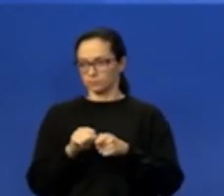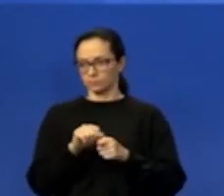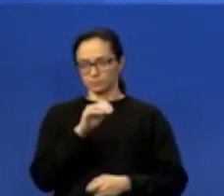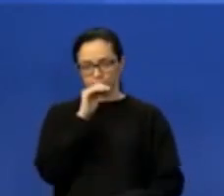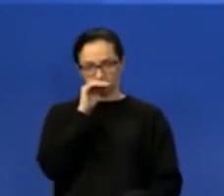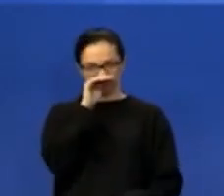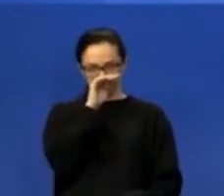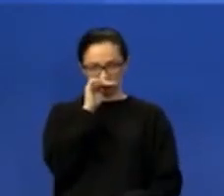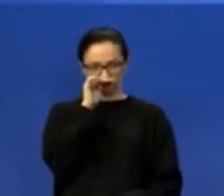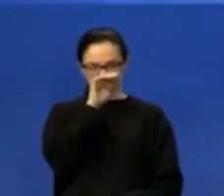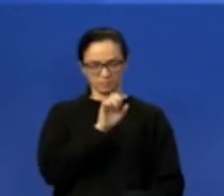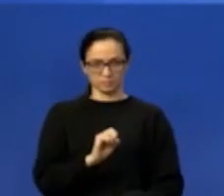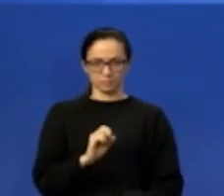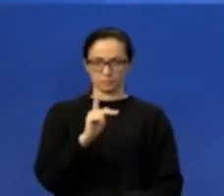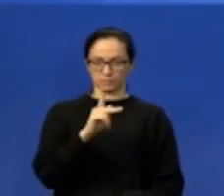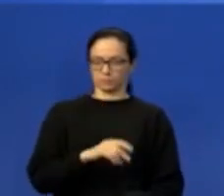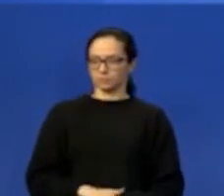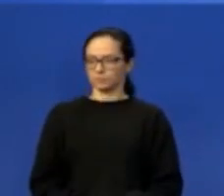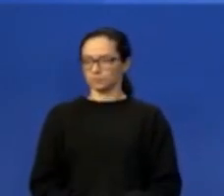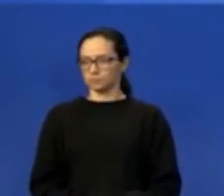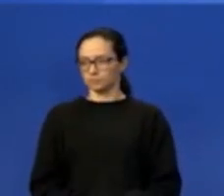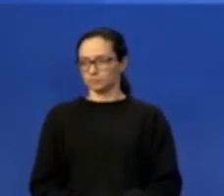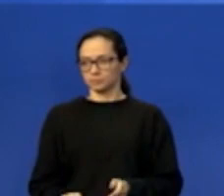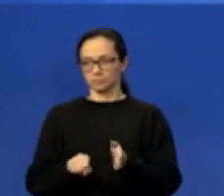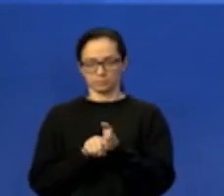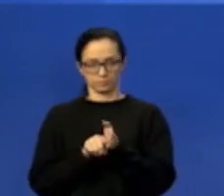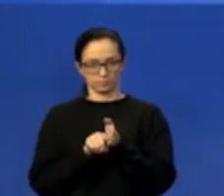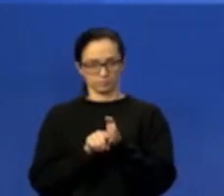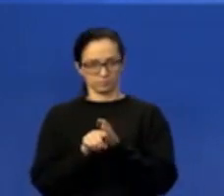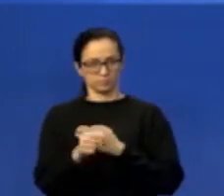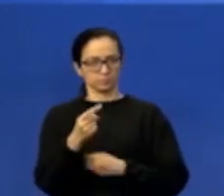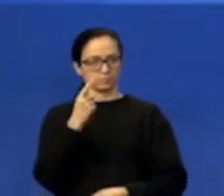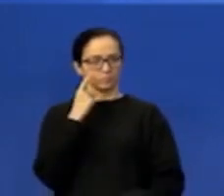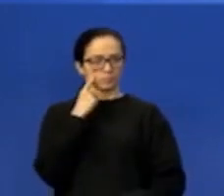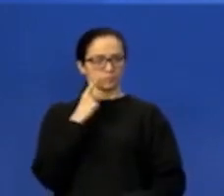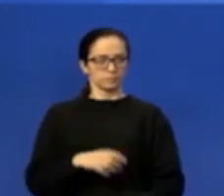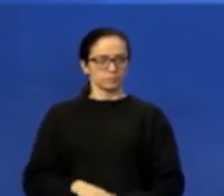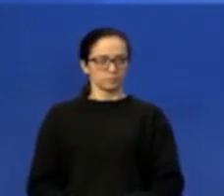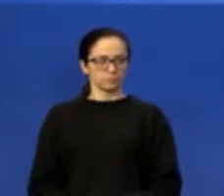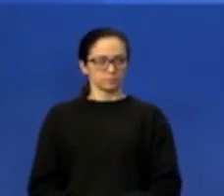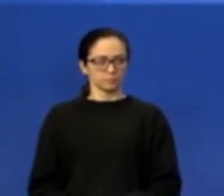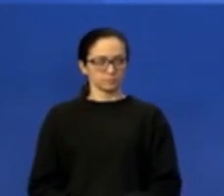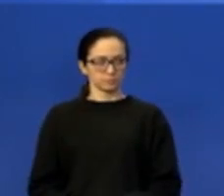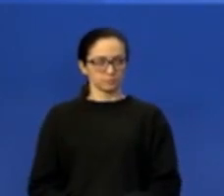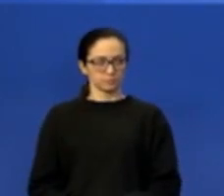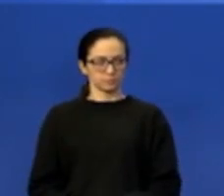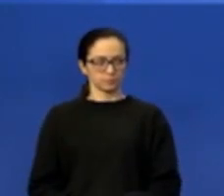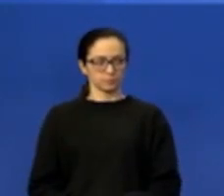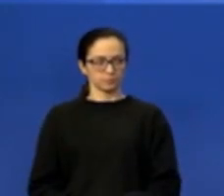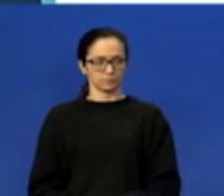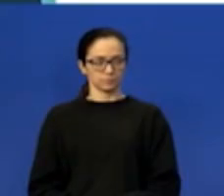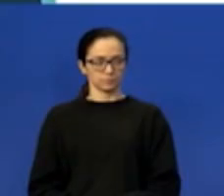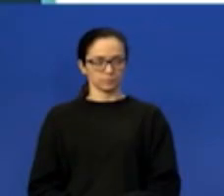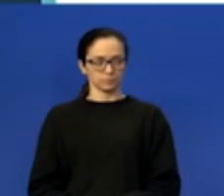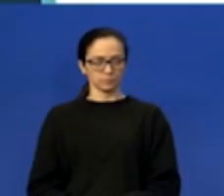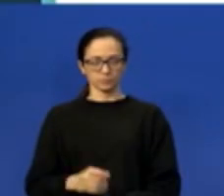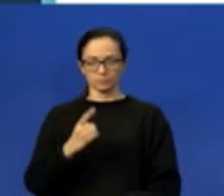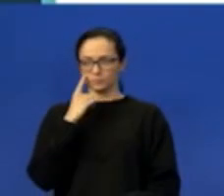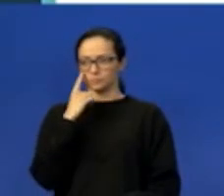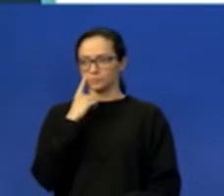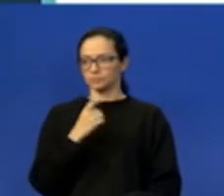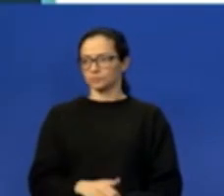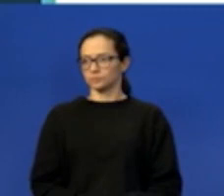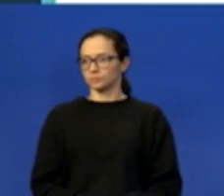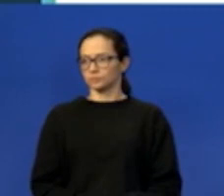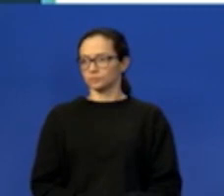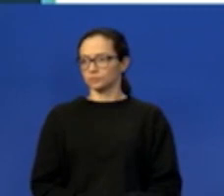corpo. Agora eu vou passar para o nosso próximo slide, que é a nossa interatividade. Então, a nossa interatividade, os